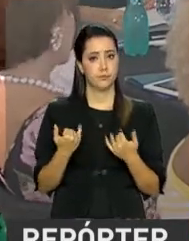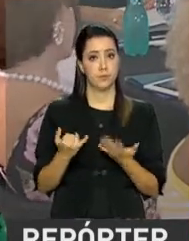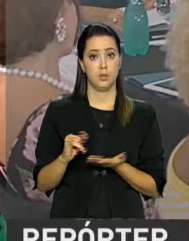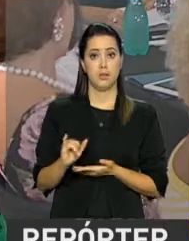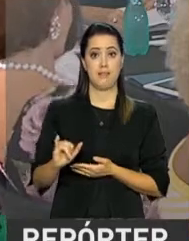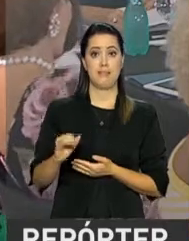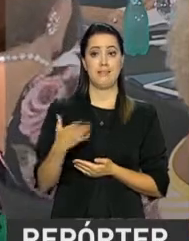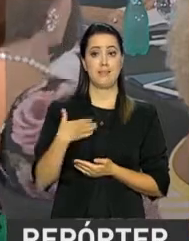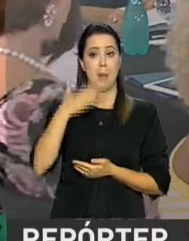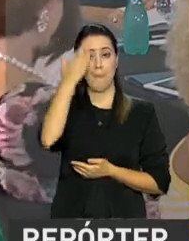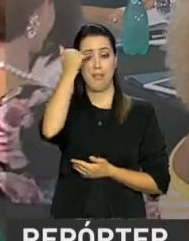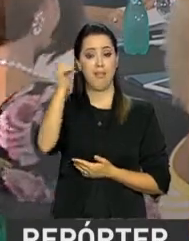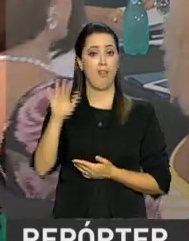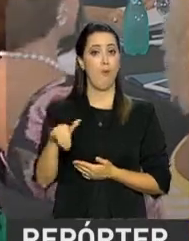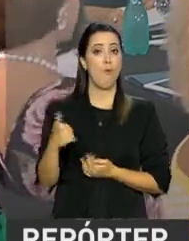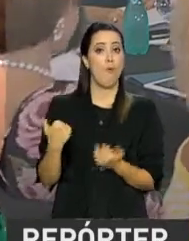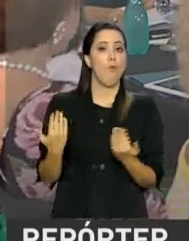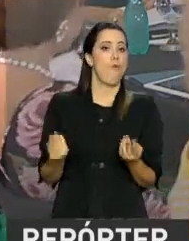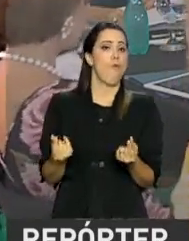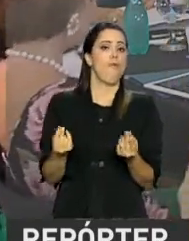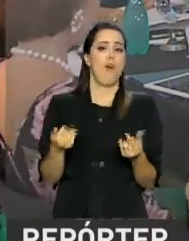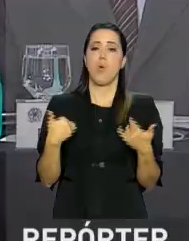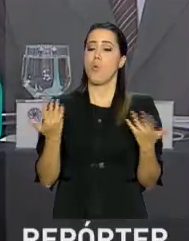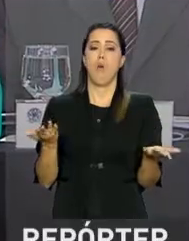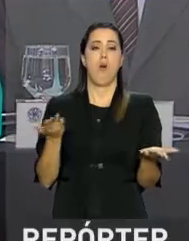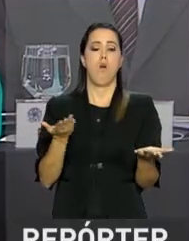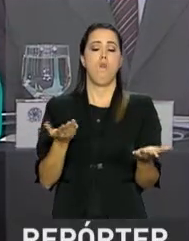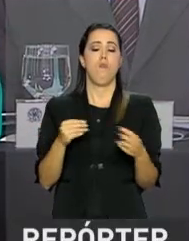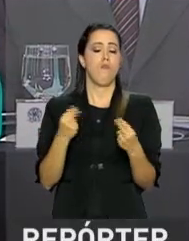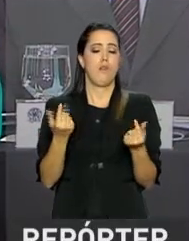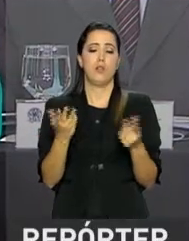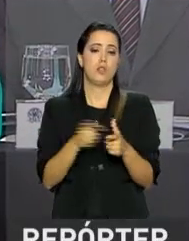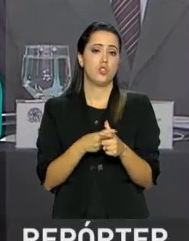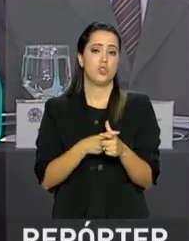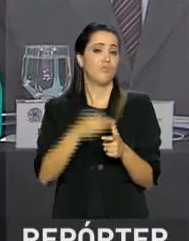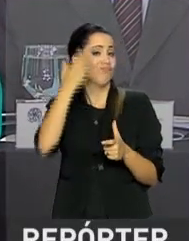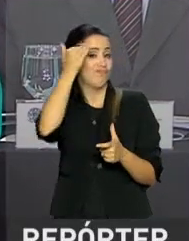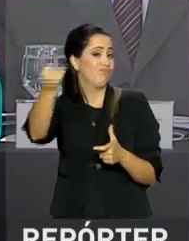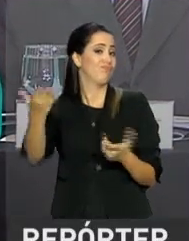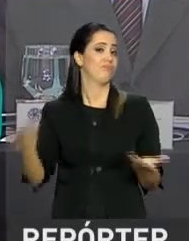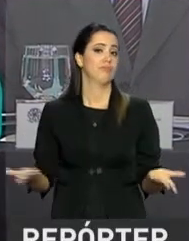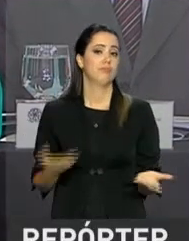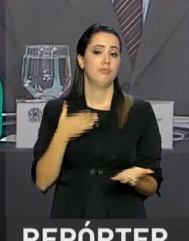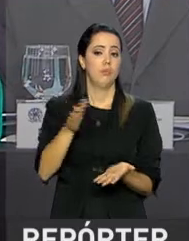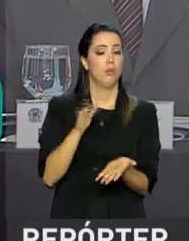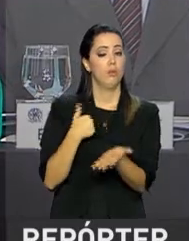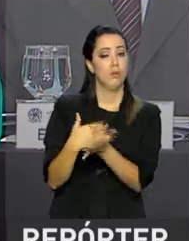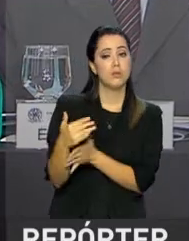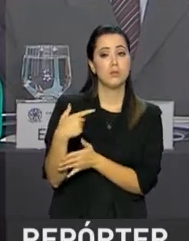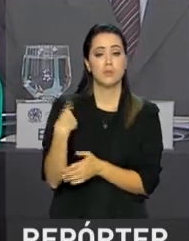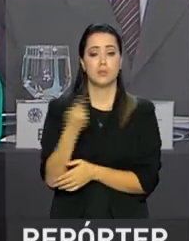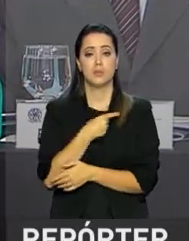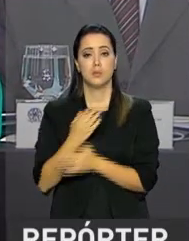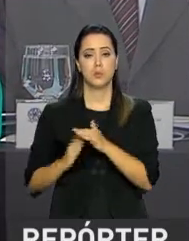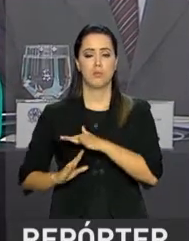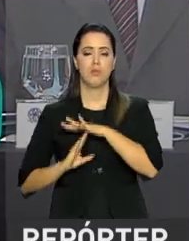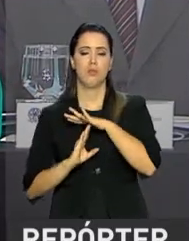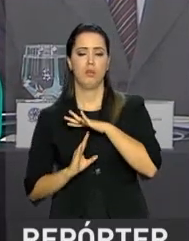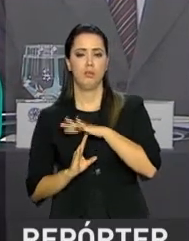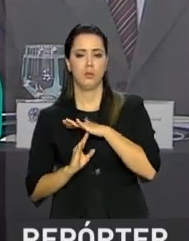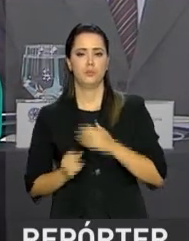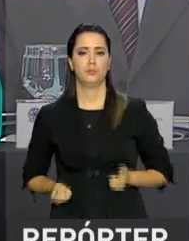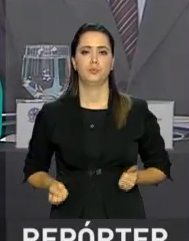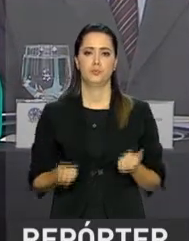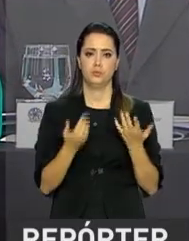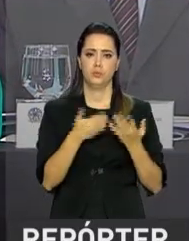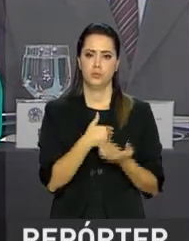tamanho do déficit público era conhecido. A partir daí também estabelecemos o chamado teto